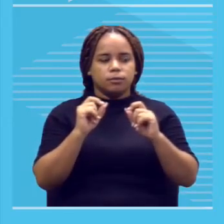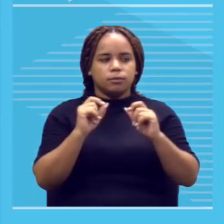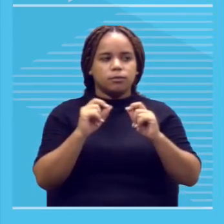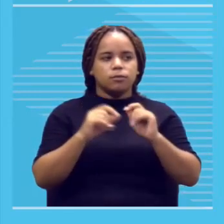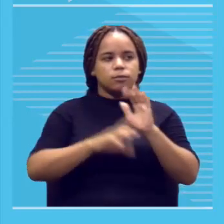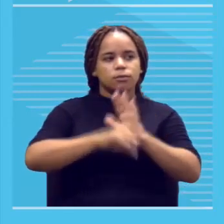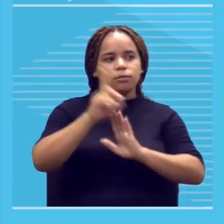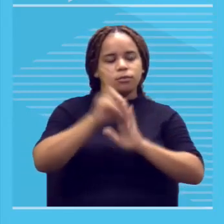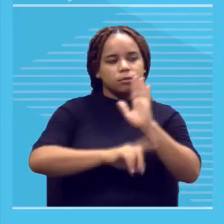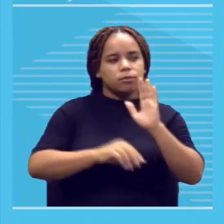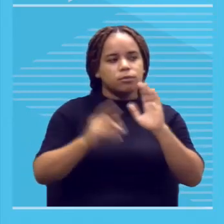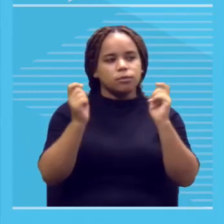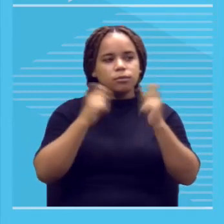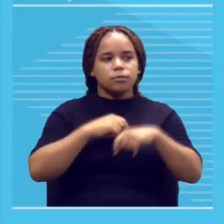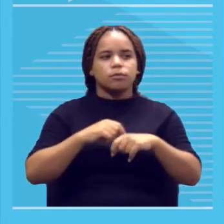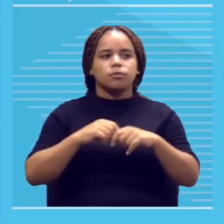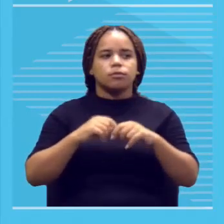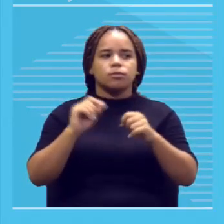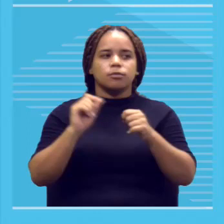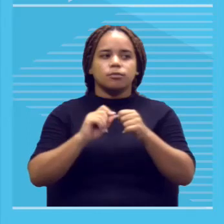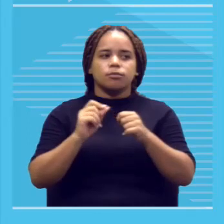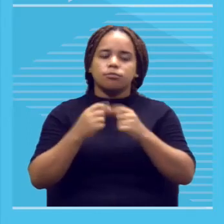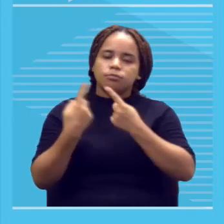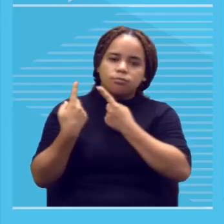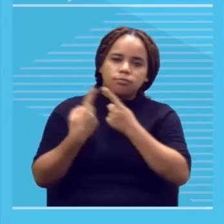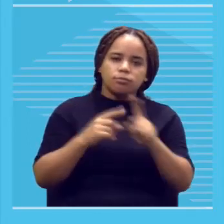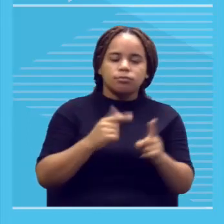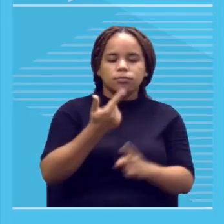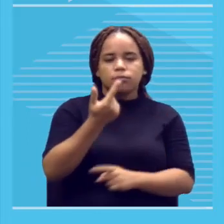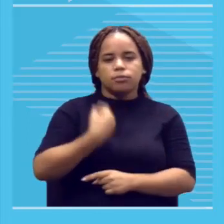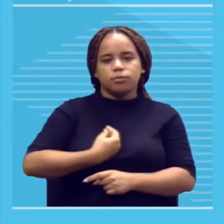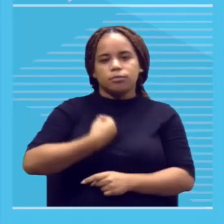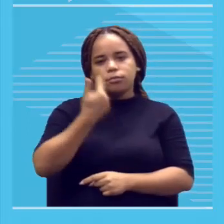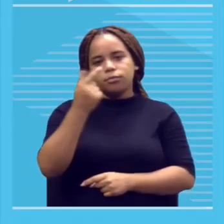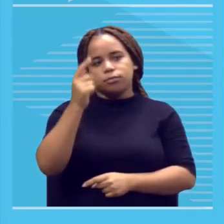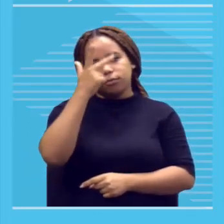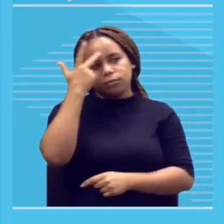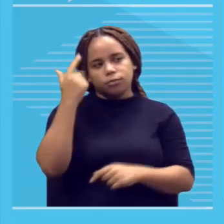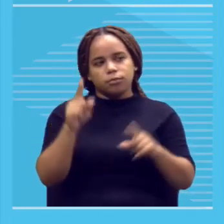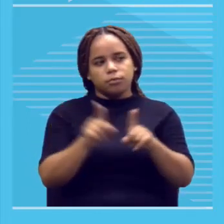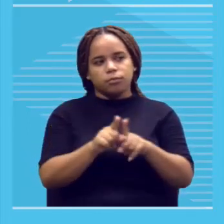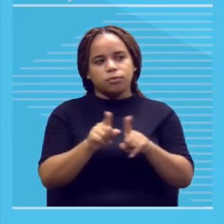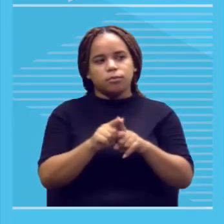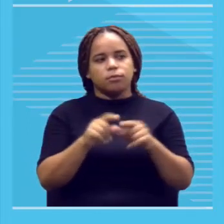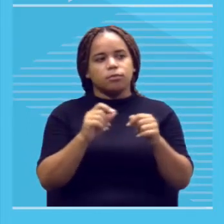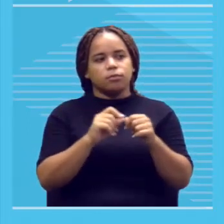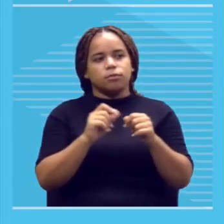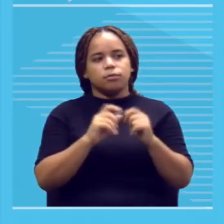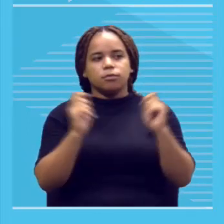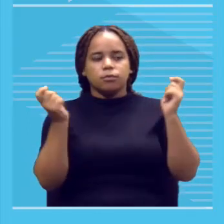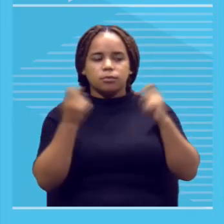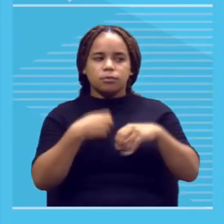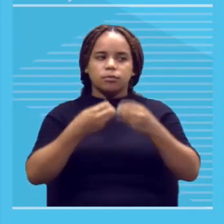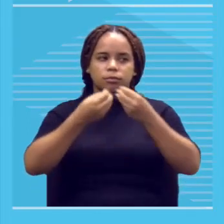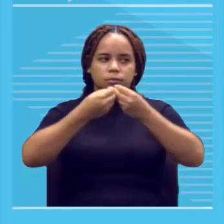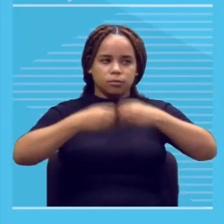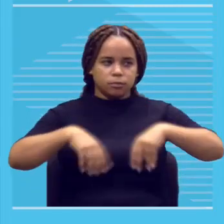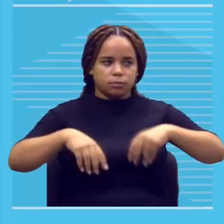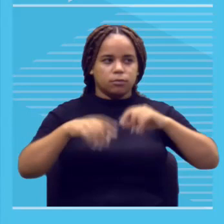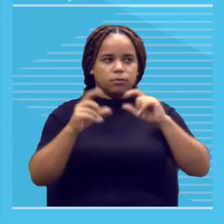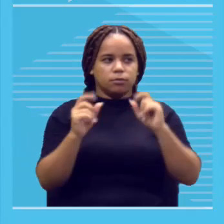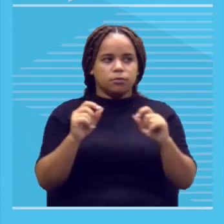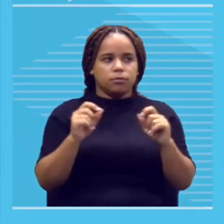o direito de atentar contra a vida de seus semelhante nem de fazer o que possa comprometer-lhe